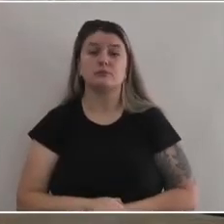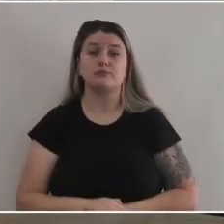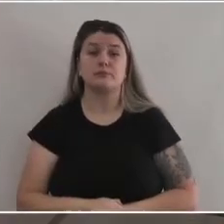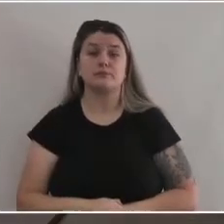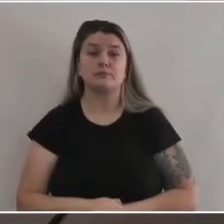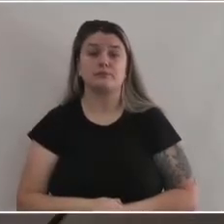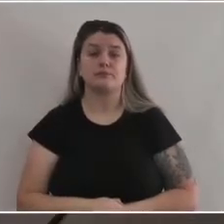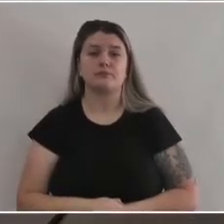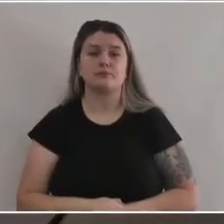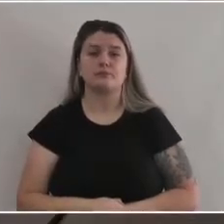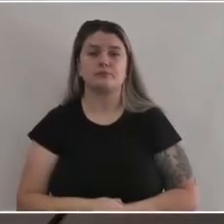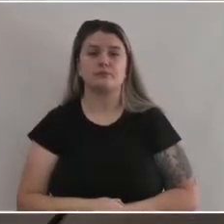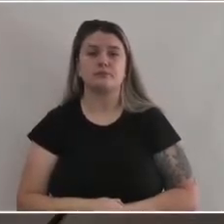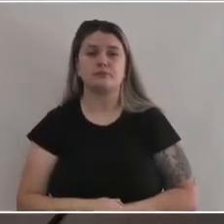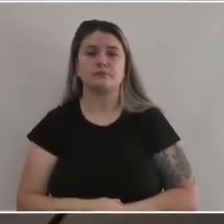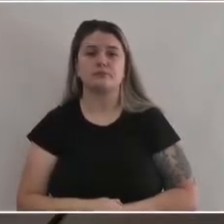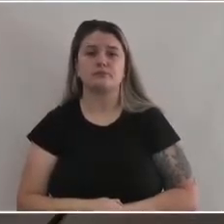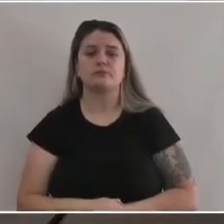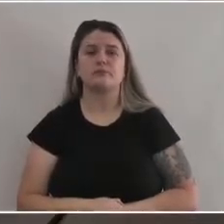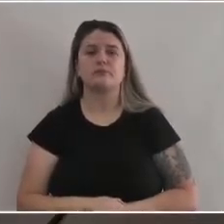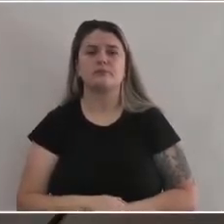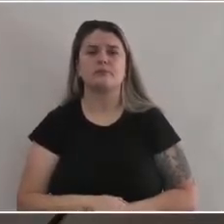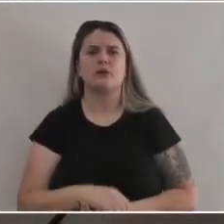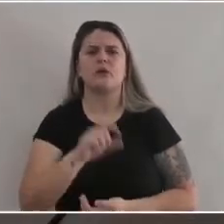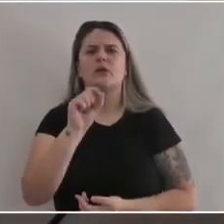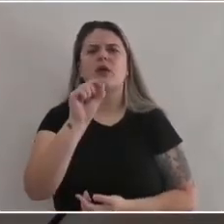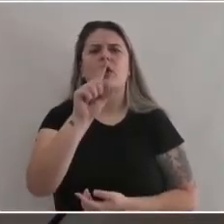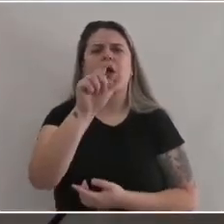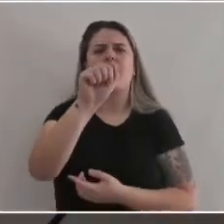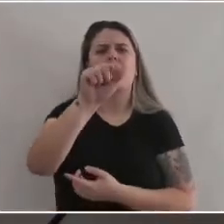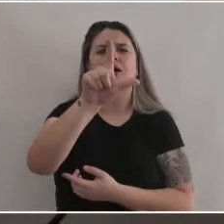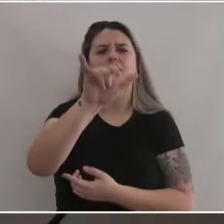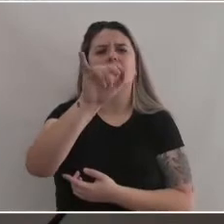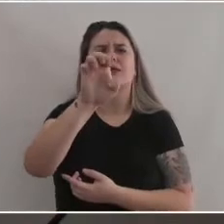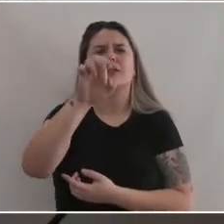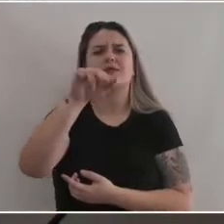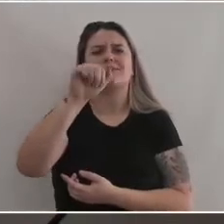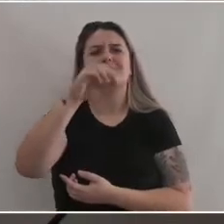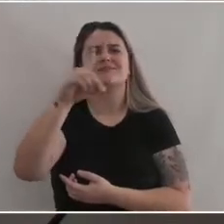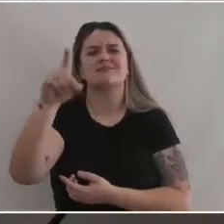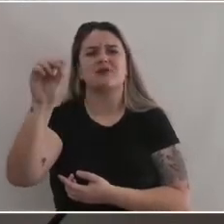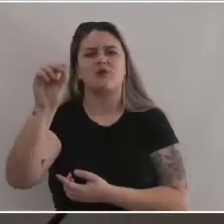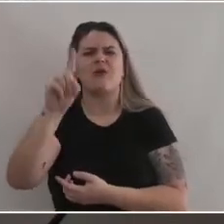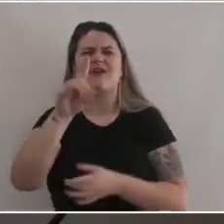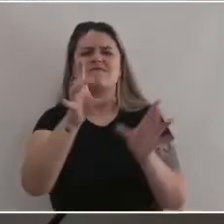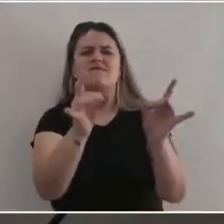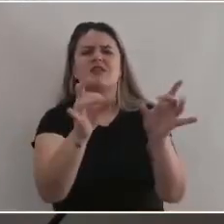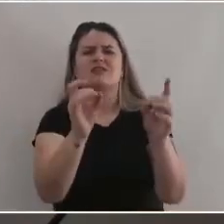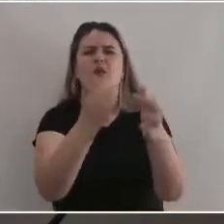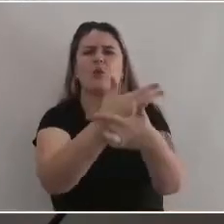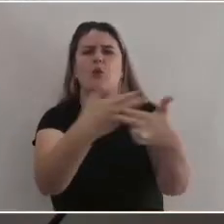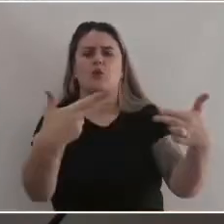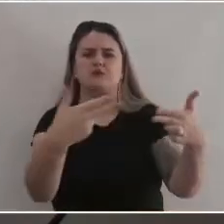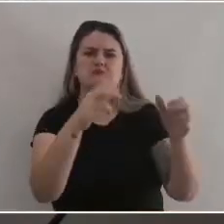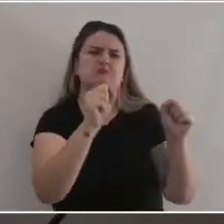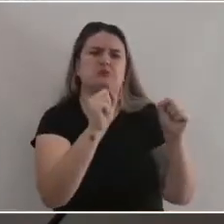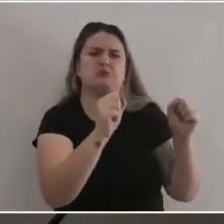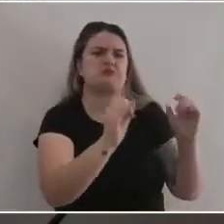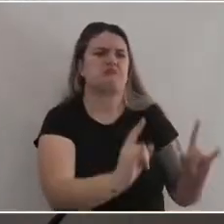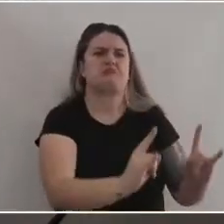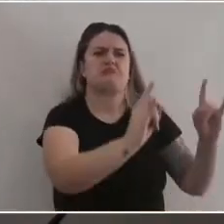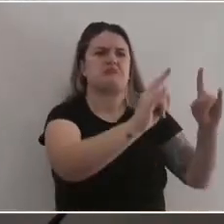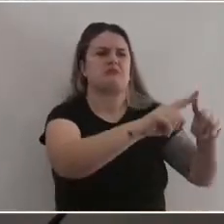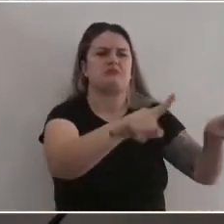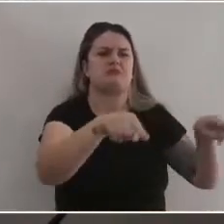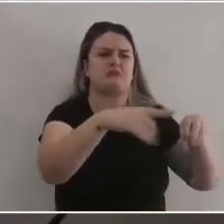Receita de alienação de bens. Alienação de bens é venda de bens. Então, tanto de bens móveis como alienação